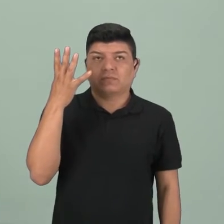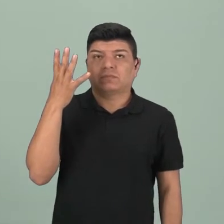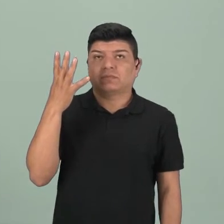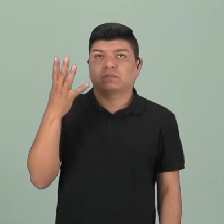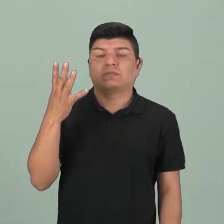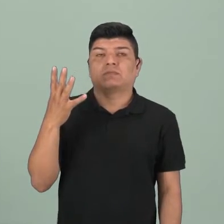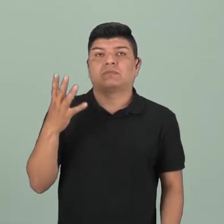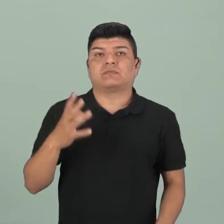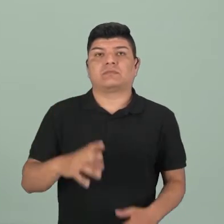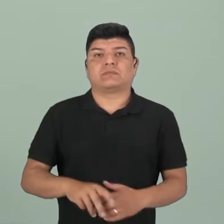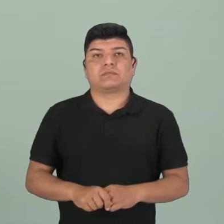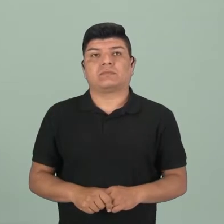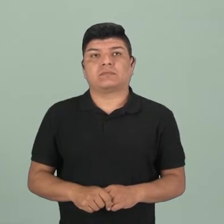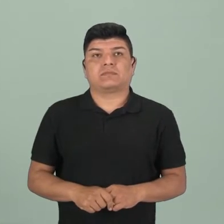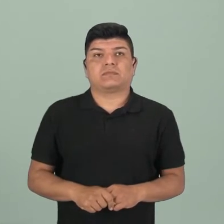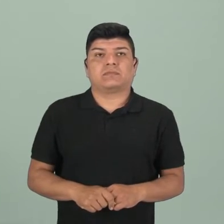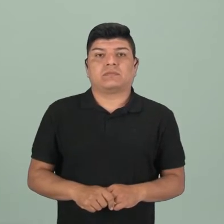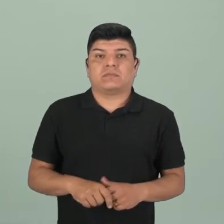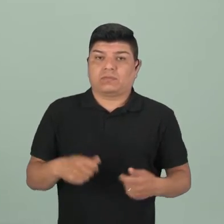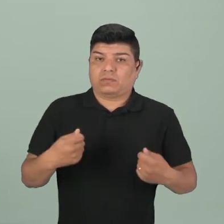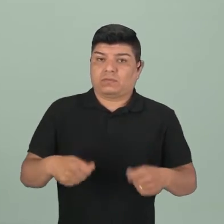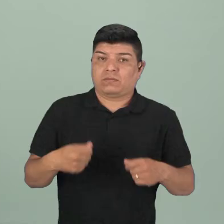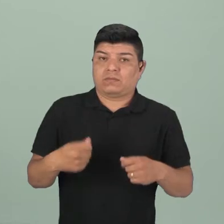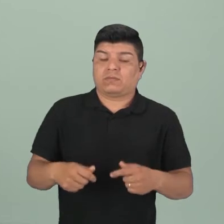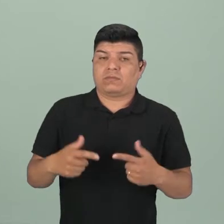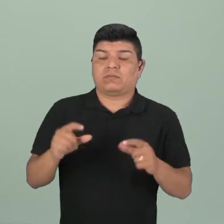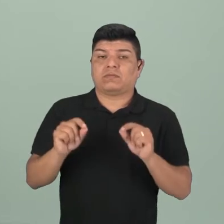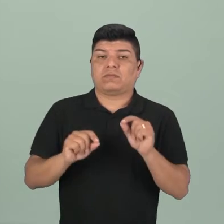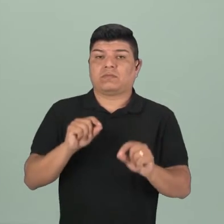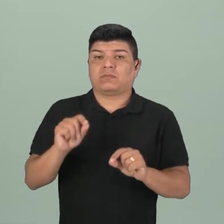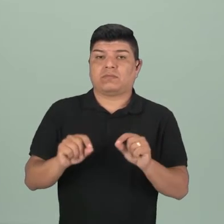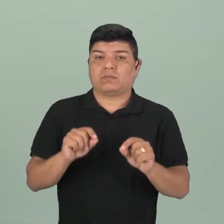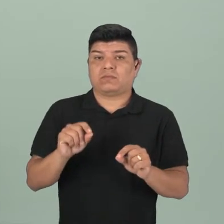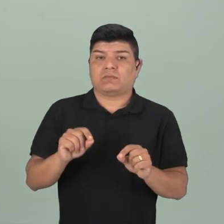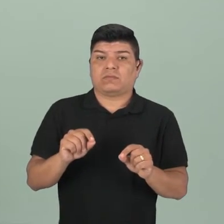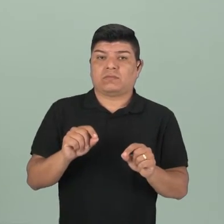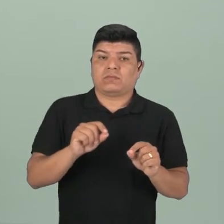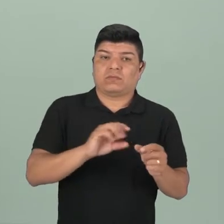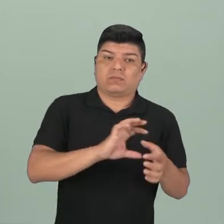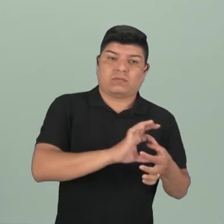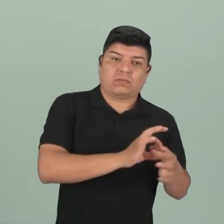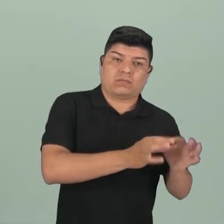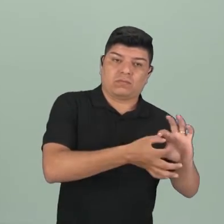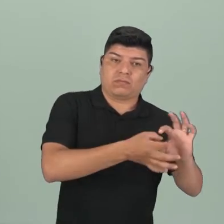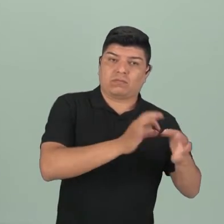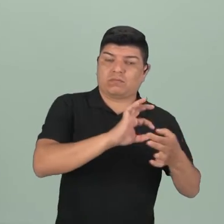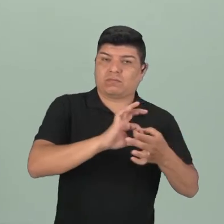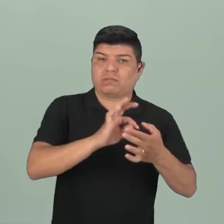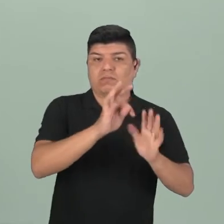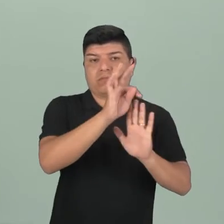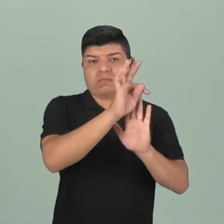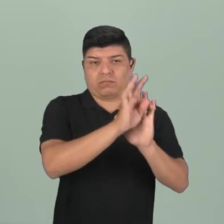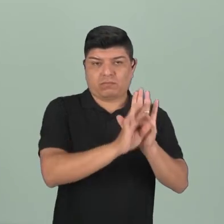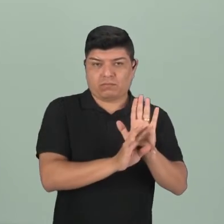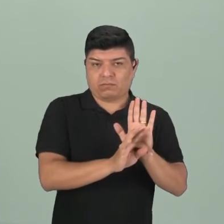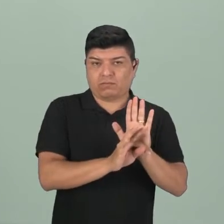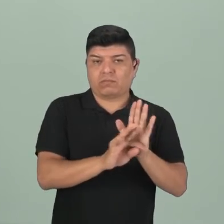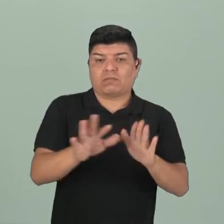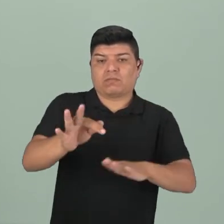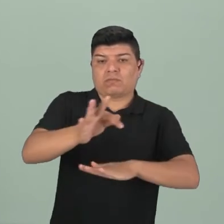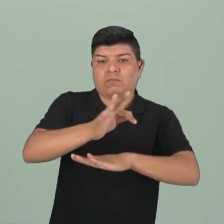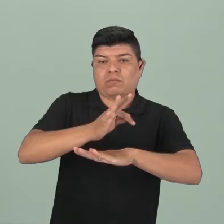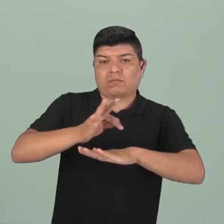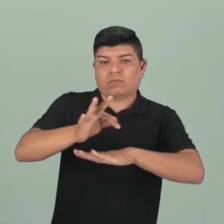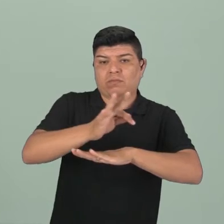tá? Eu também preciso apresentar uma coerência, né, e coesão textual, né, formalidade